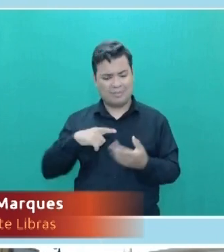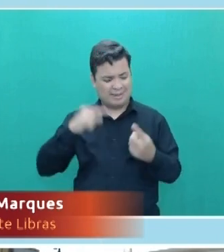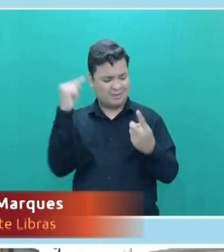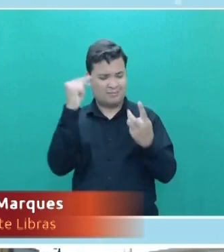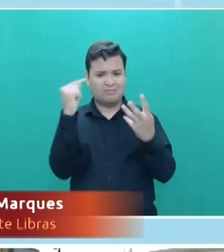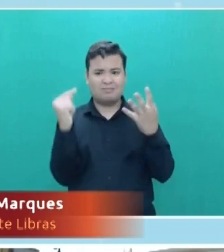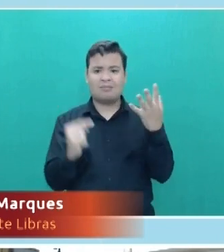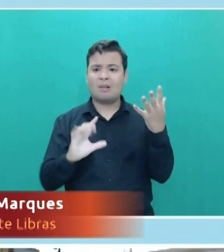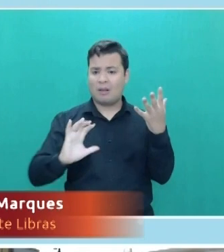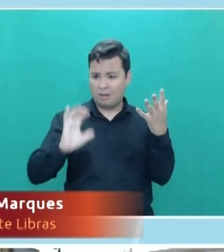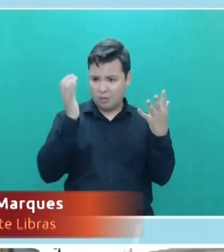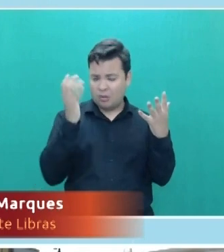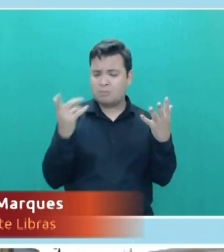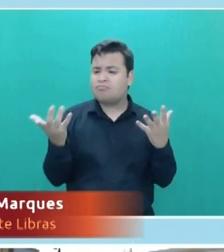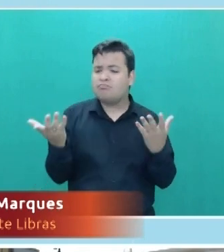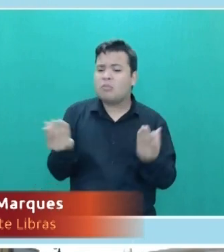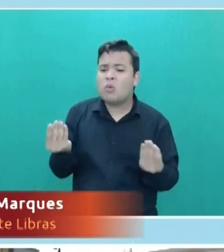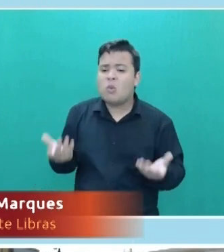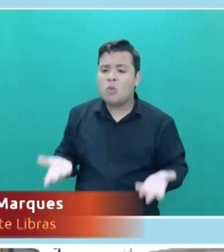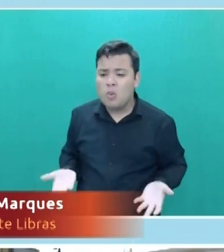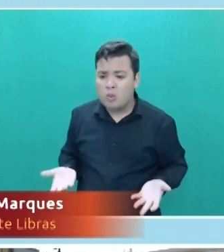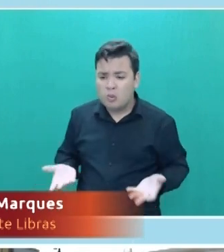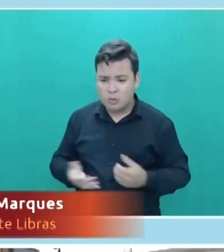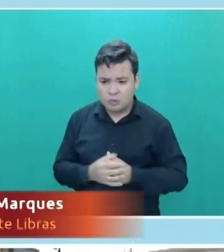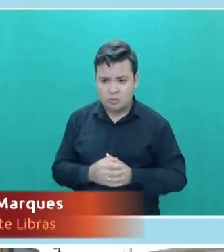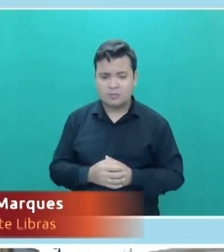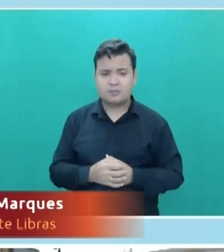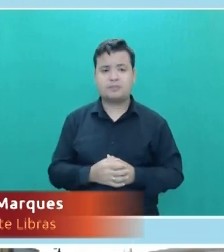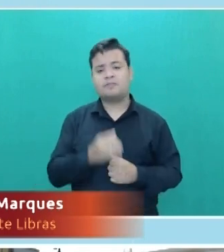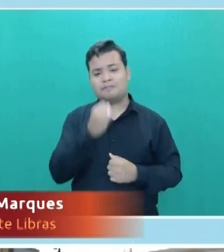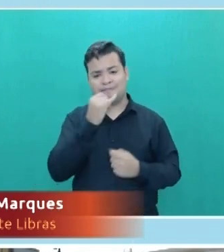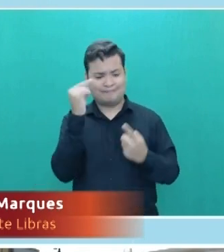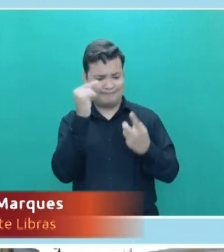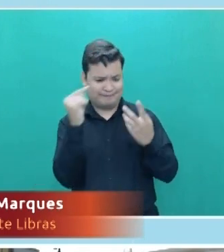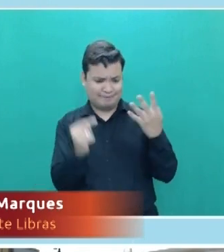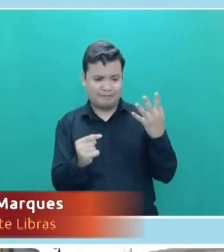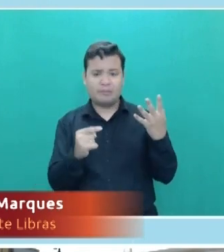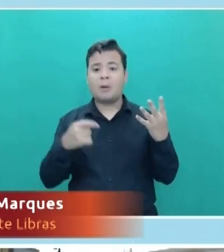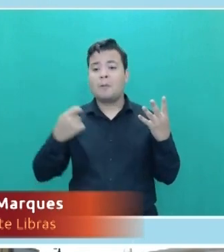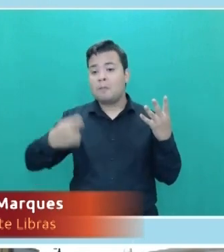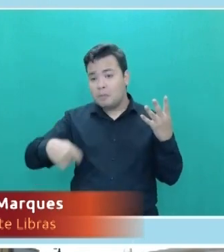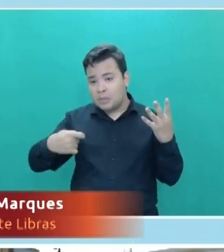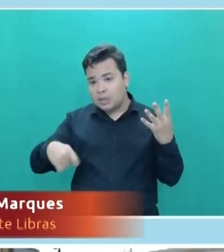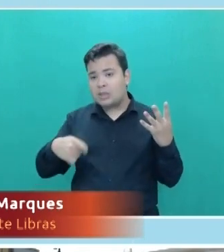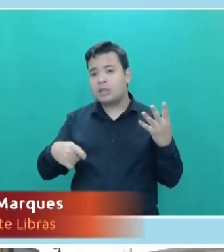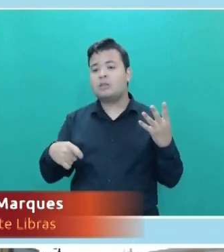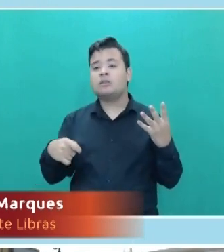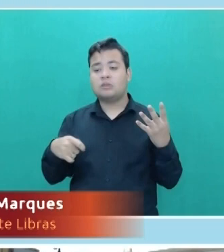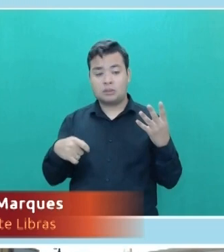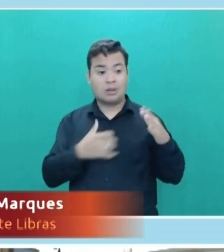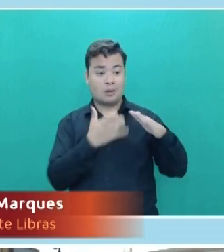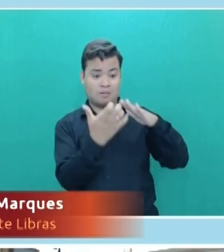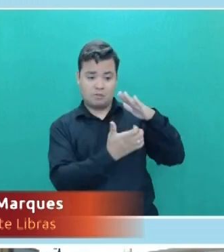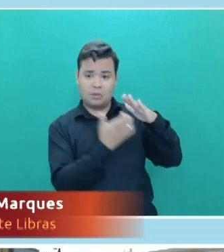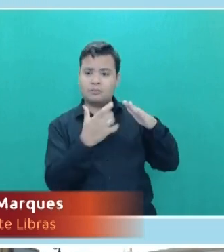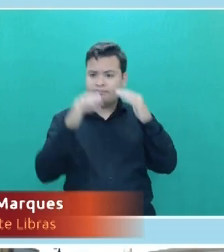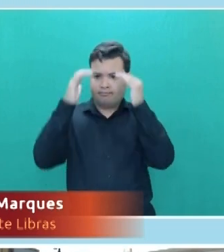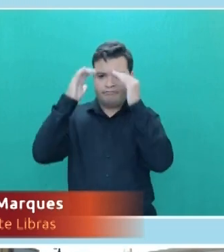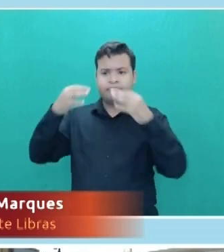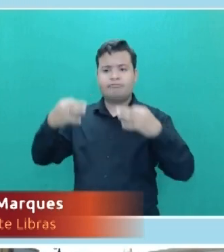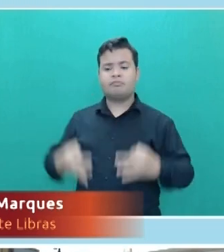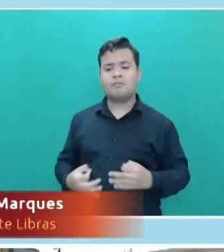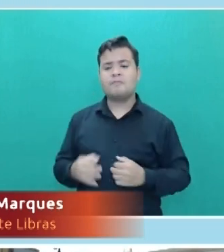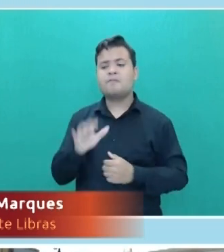Sim. E que devem, né, ser atendidas pelo pelos empregadores. O que o trabalhador